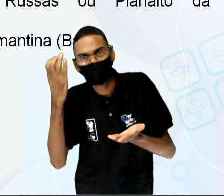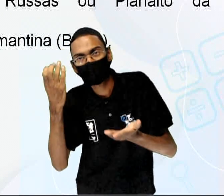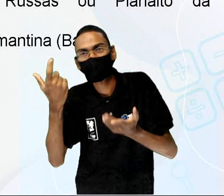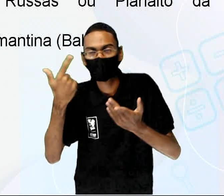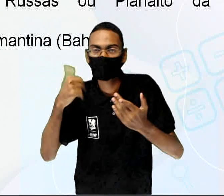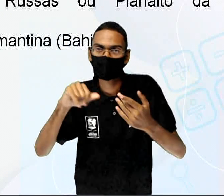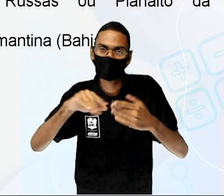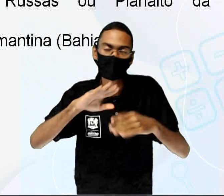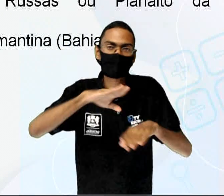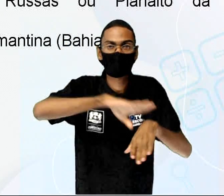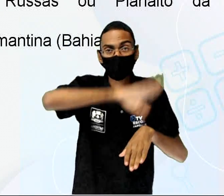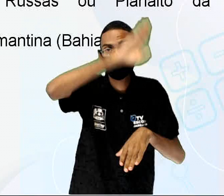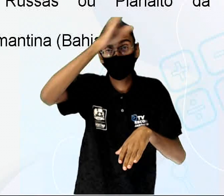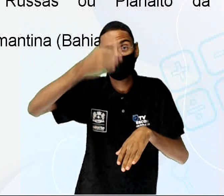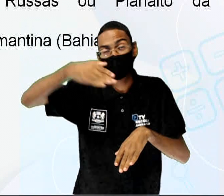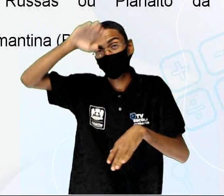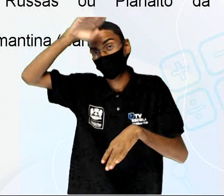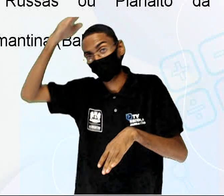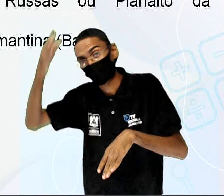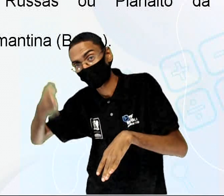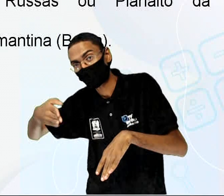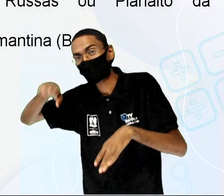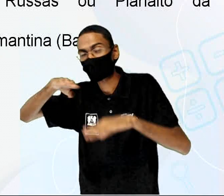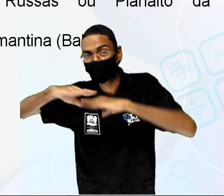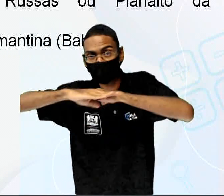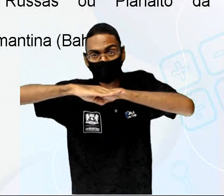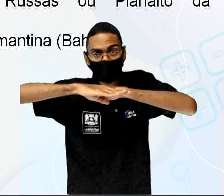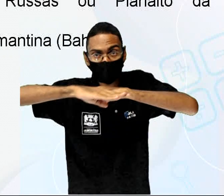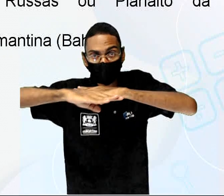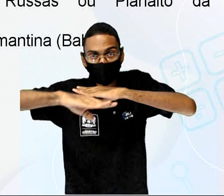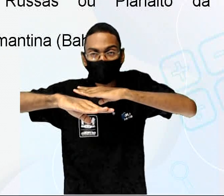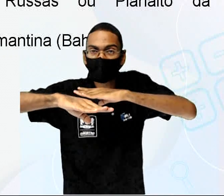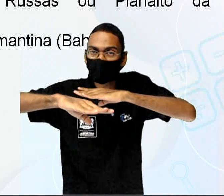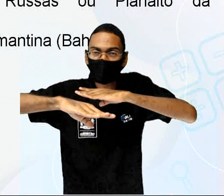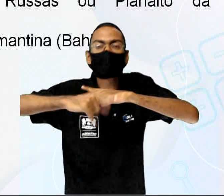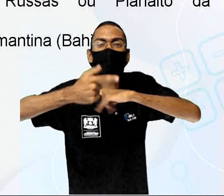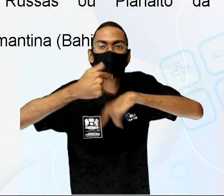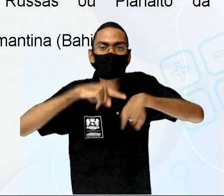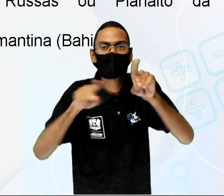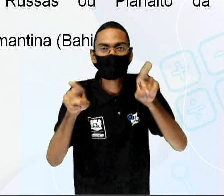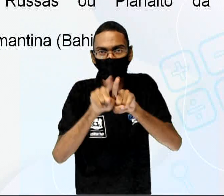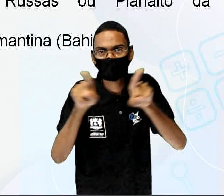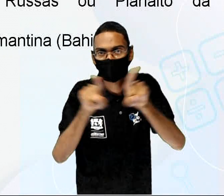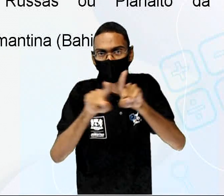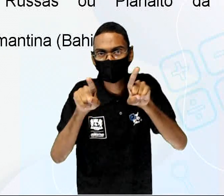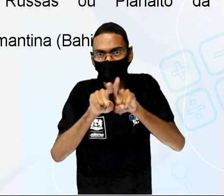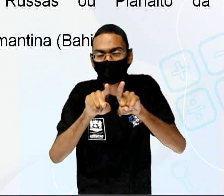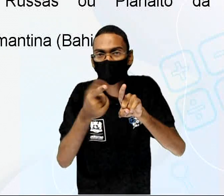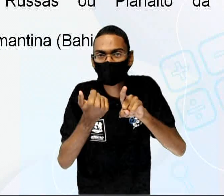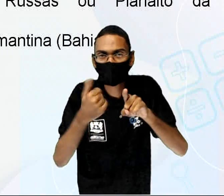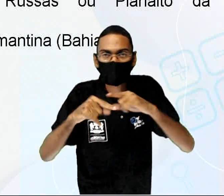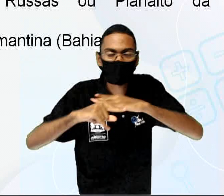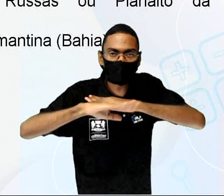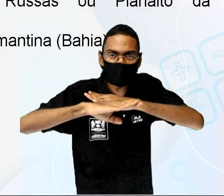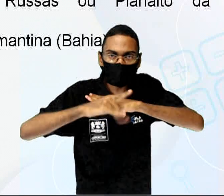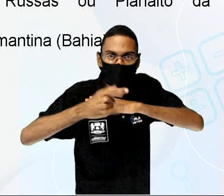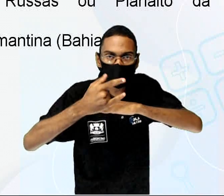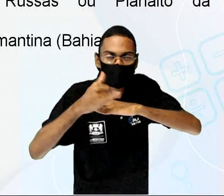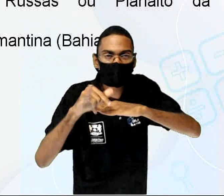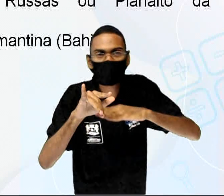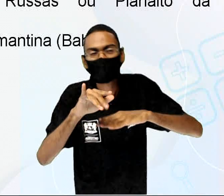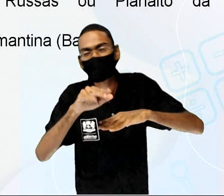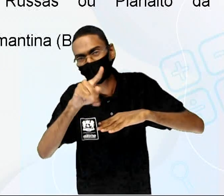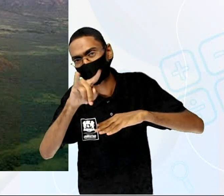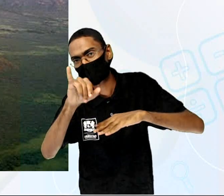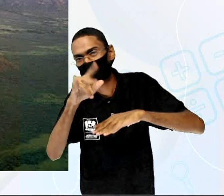de planalto. Nós temos também na imagem aí a Chapada Diamantina, que fica na região da Bahia, uma das regiões mais belas do